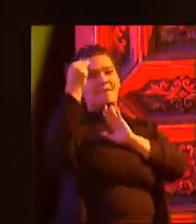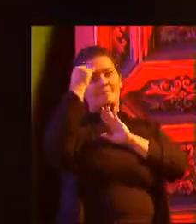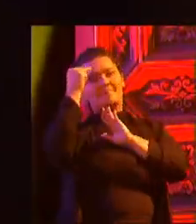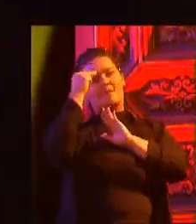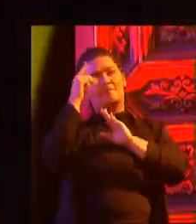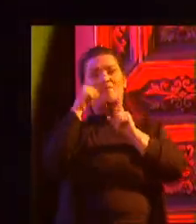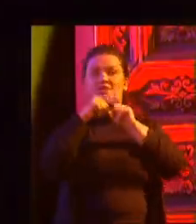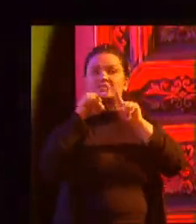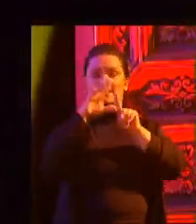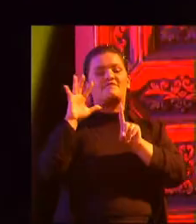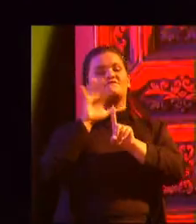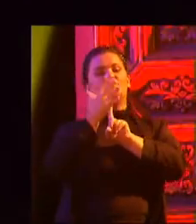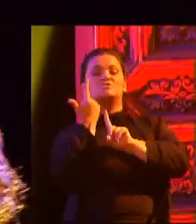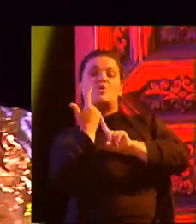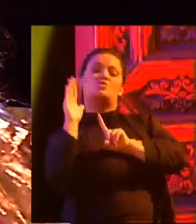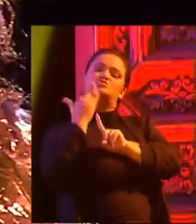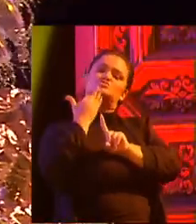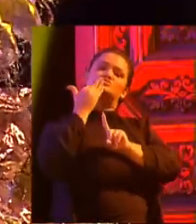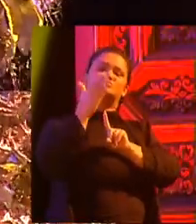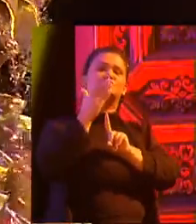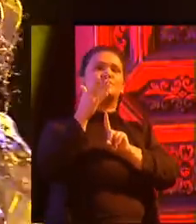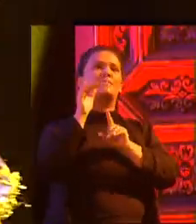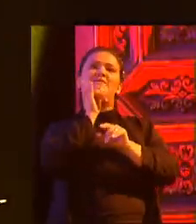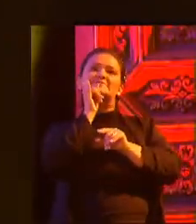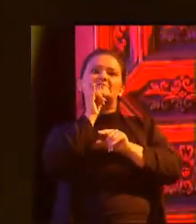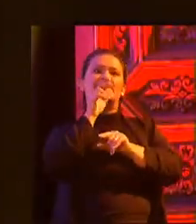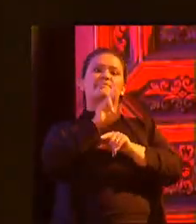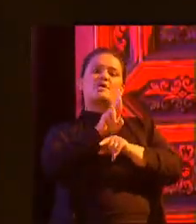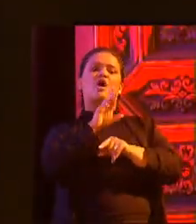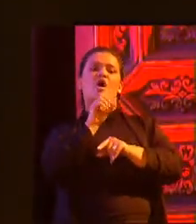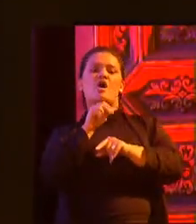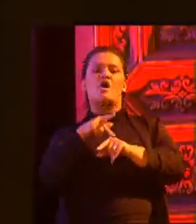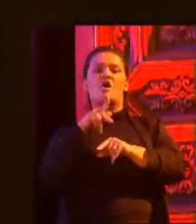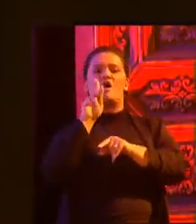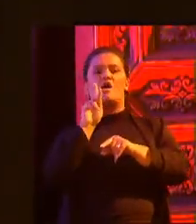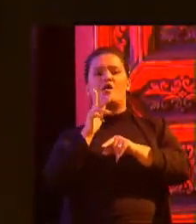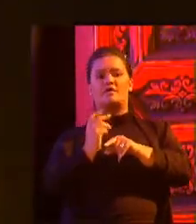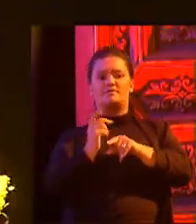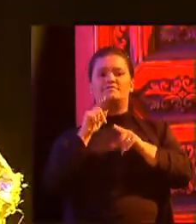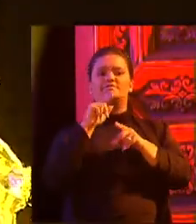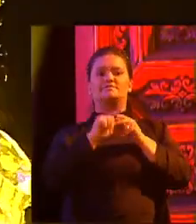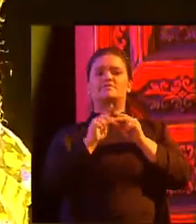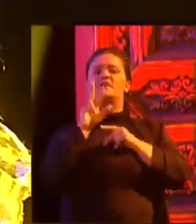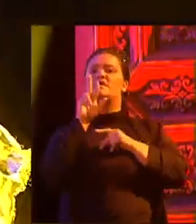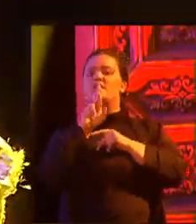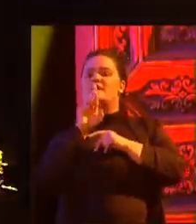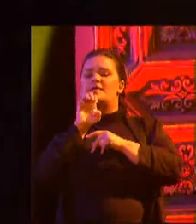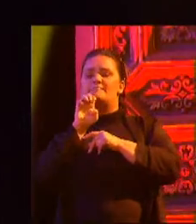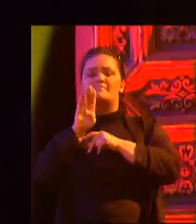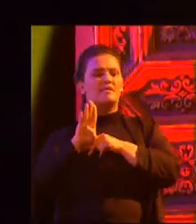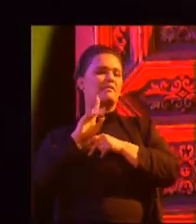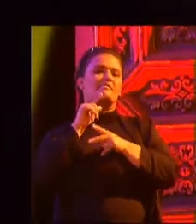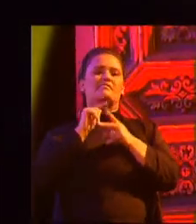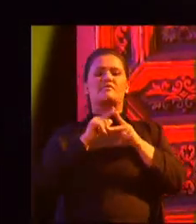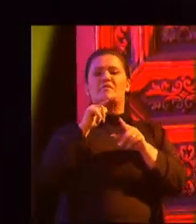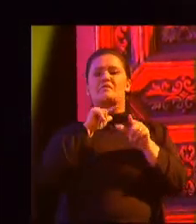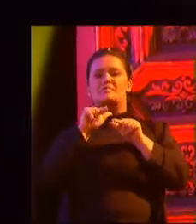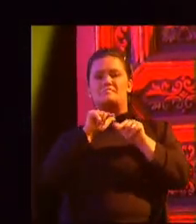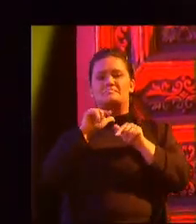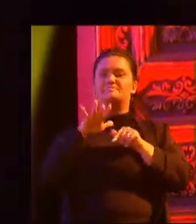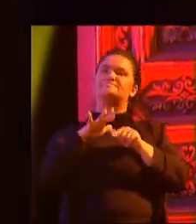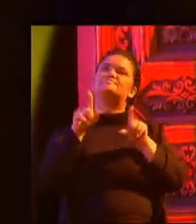outros gêneros musicais, como o rock, o R&B, a música eletrônica e o hip hop. A música pop